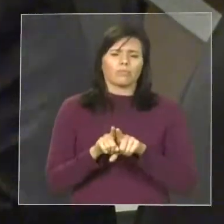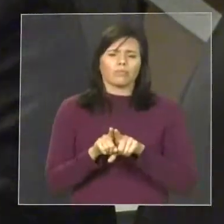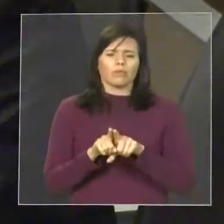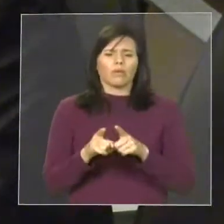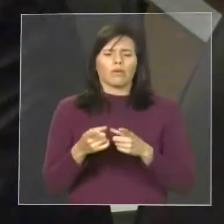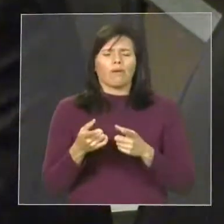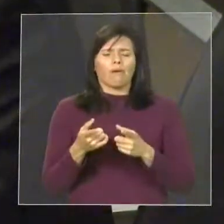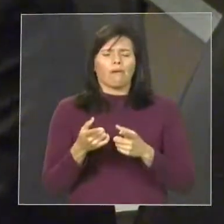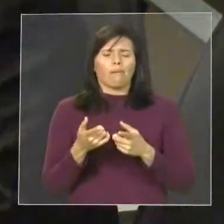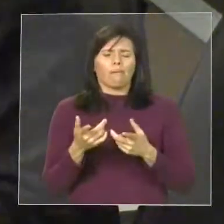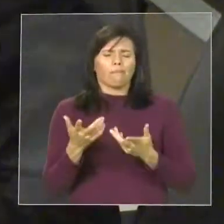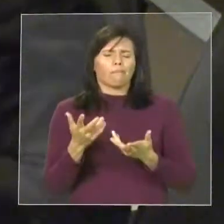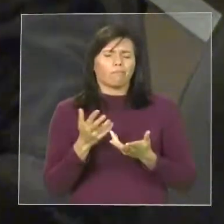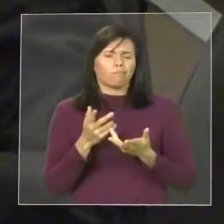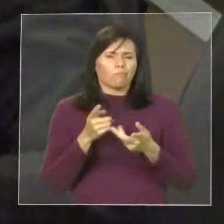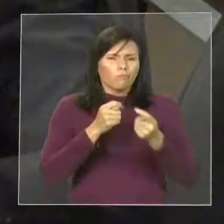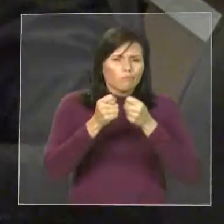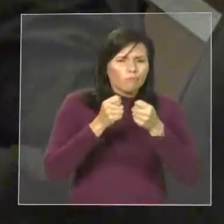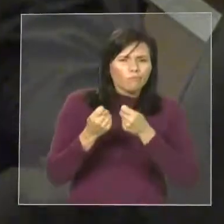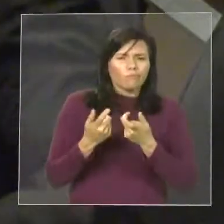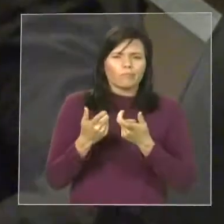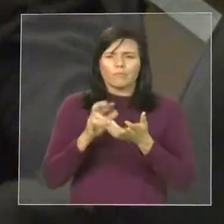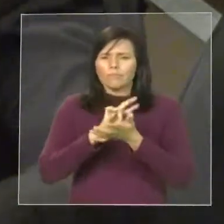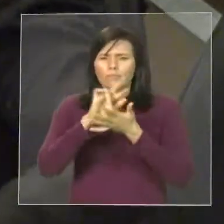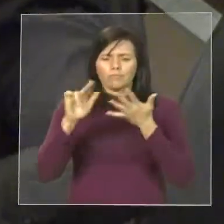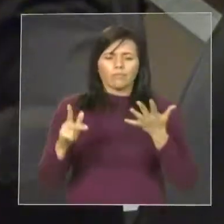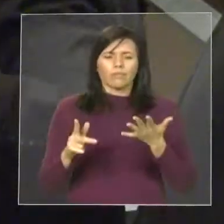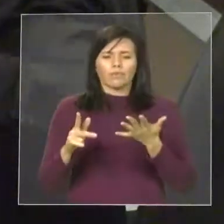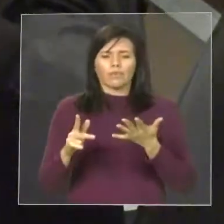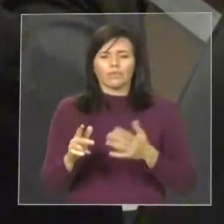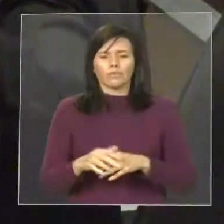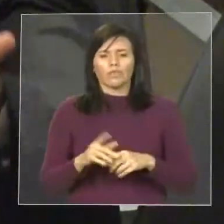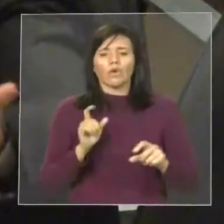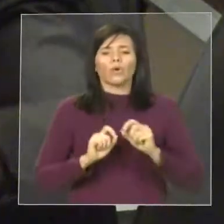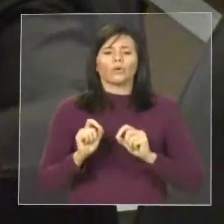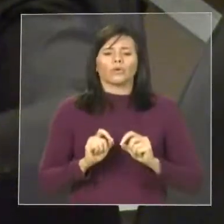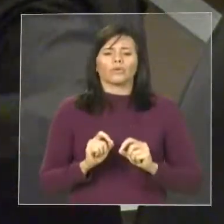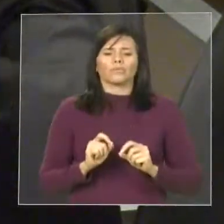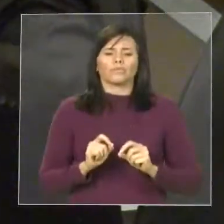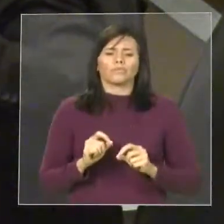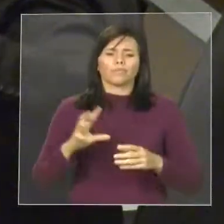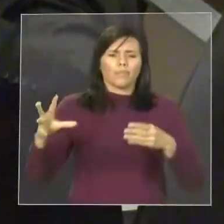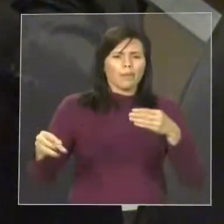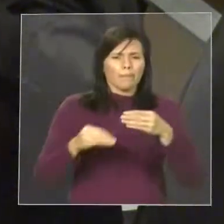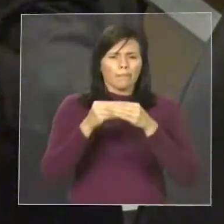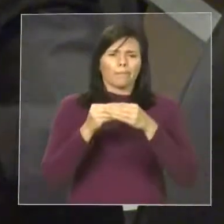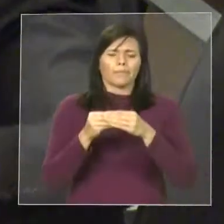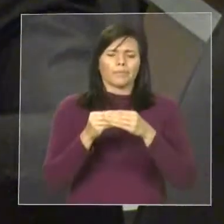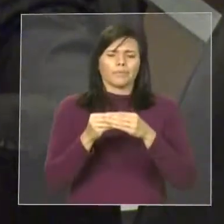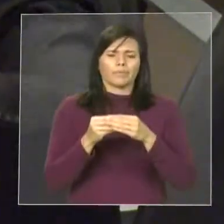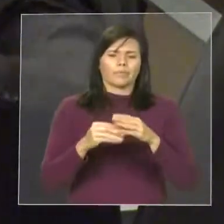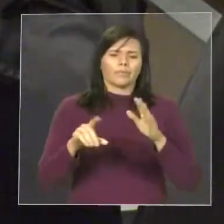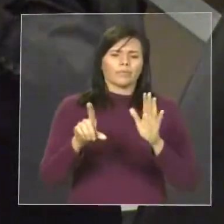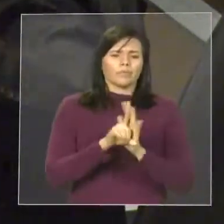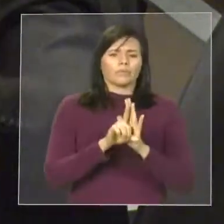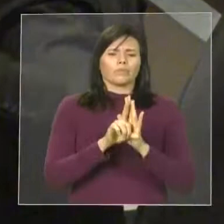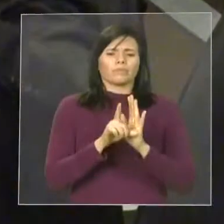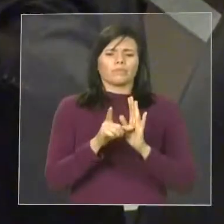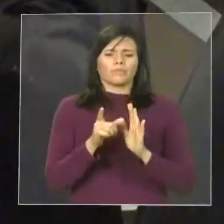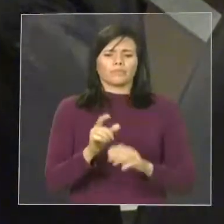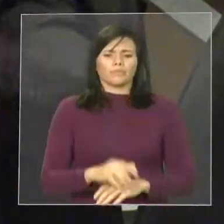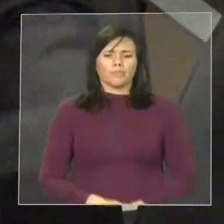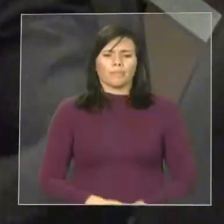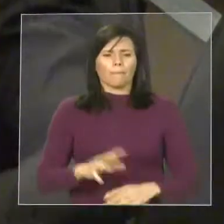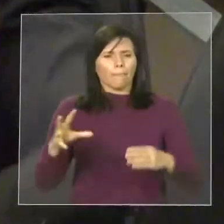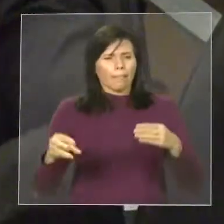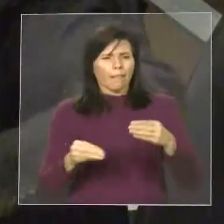expectativas são frustradas, porque o que acontece, na verdade, são remendos. Remendos à legislação, que é uma legislação eleitoral antiga, e um remendo a